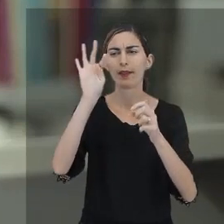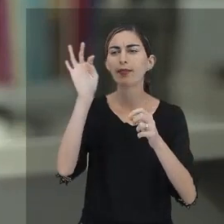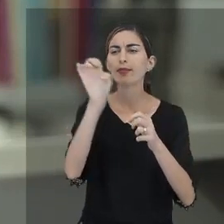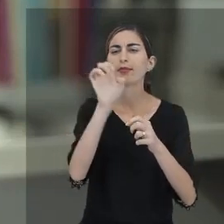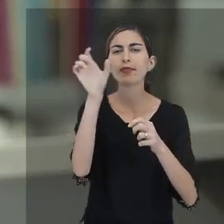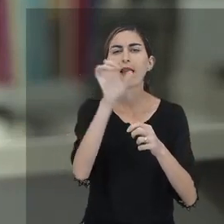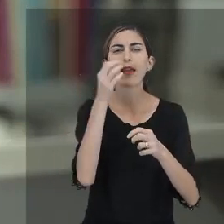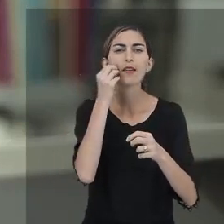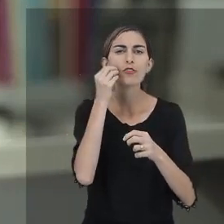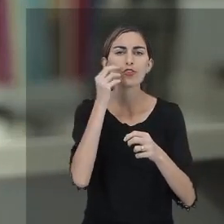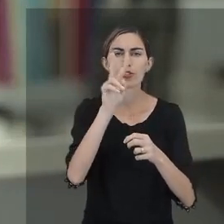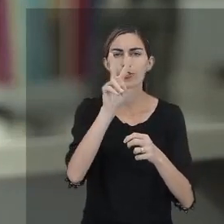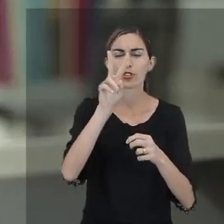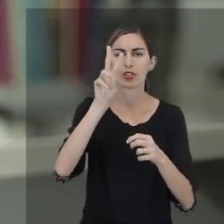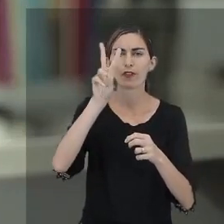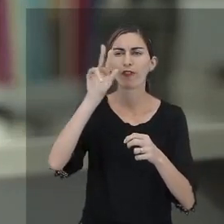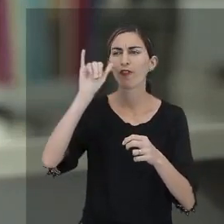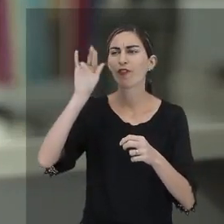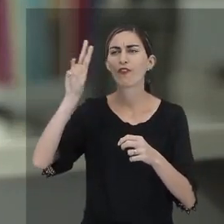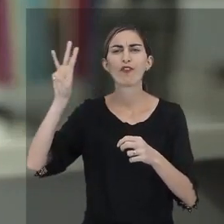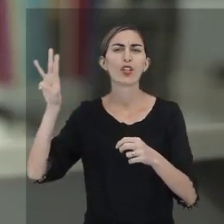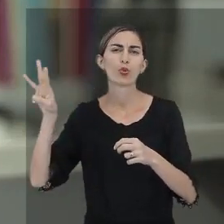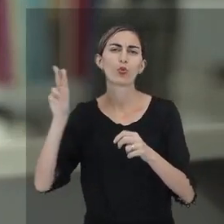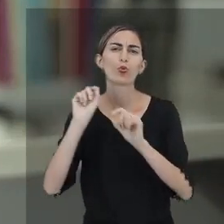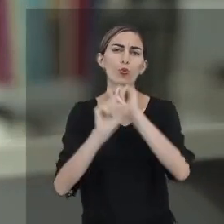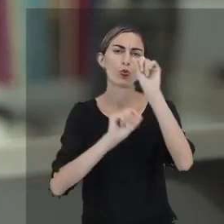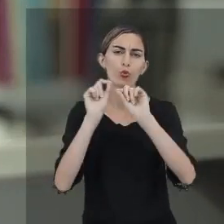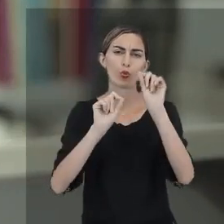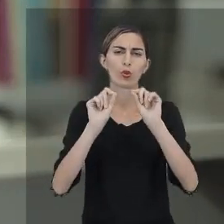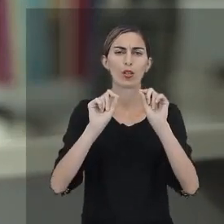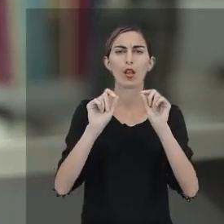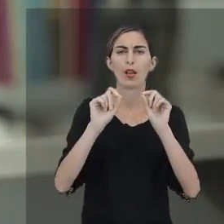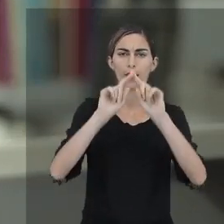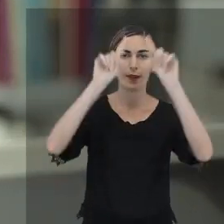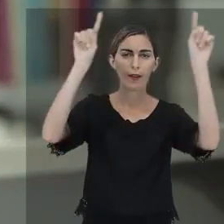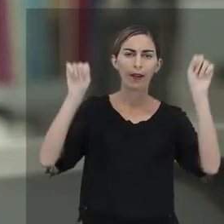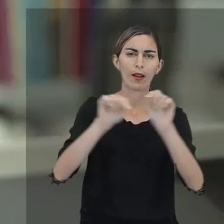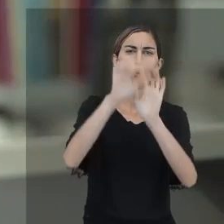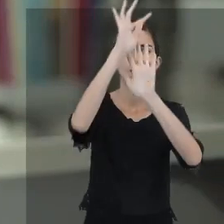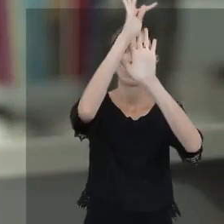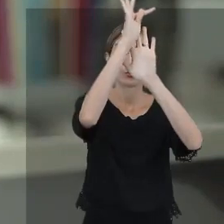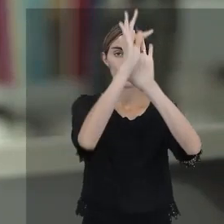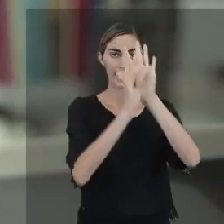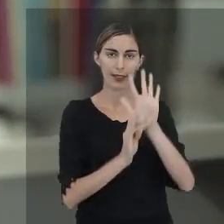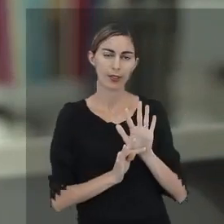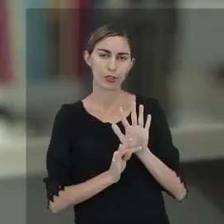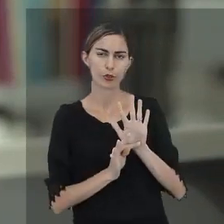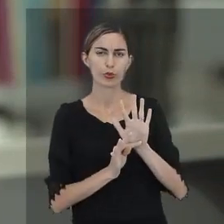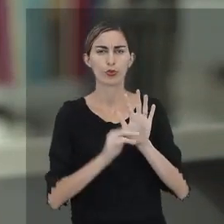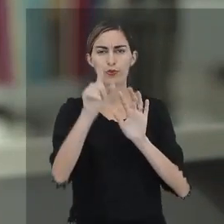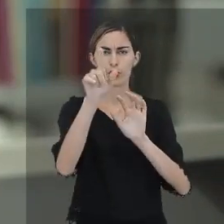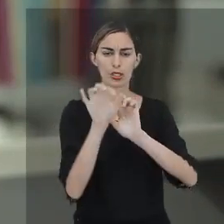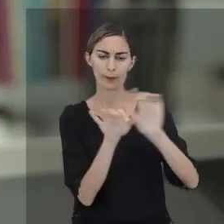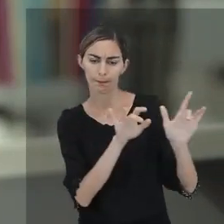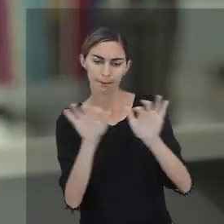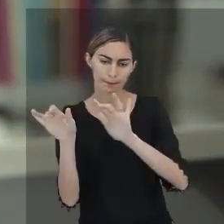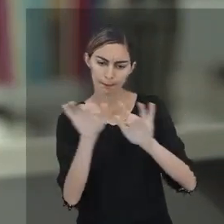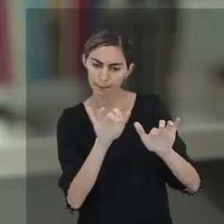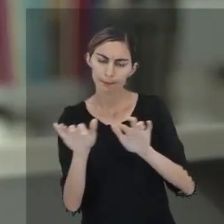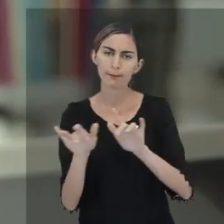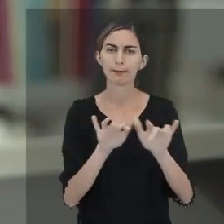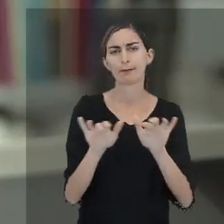o que é um técnico que viu então um teste viu nada mais é do que um campo de texto um leblon onde você vai digitar